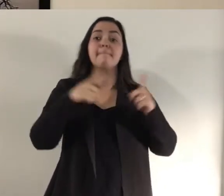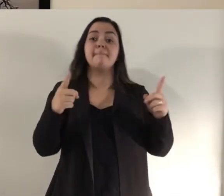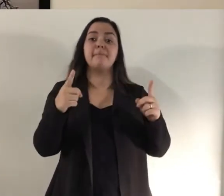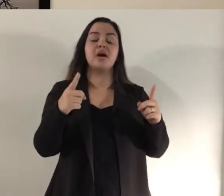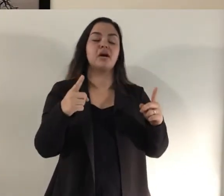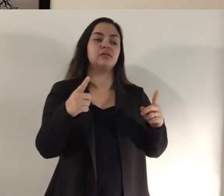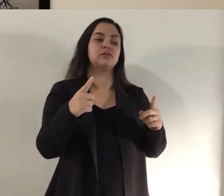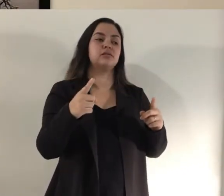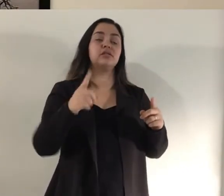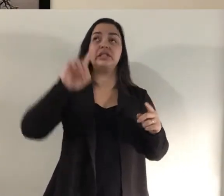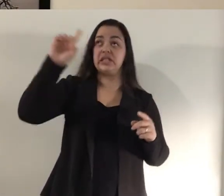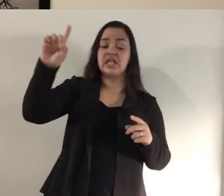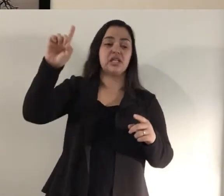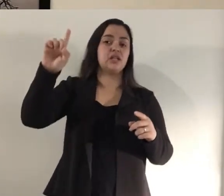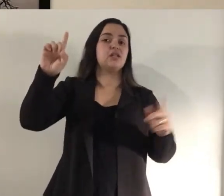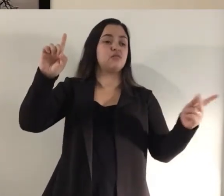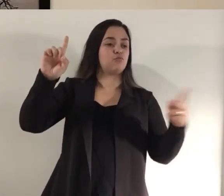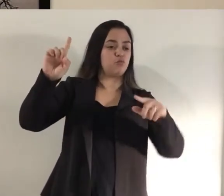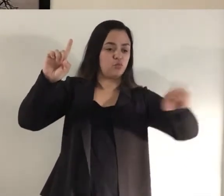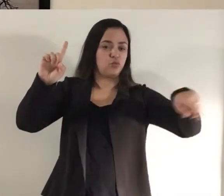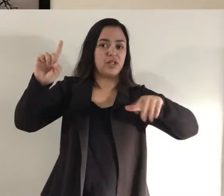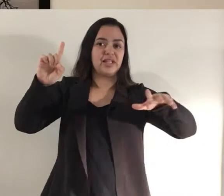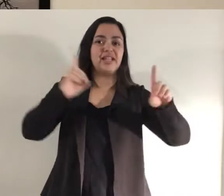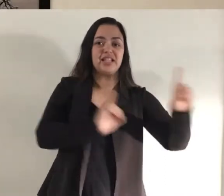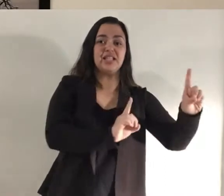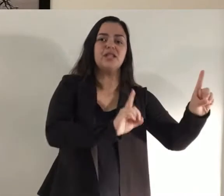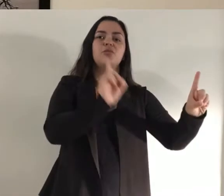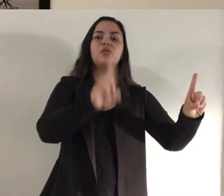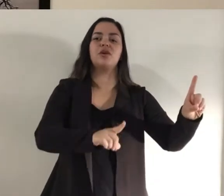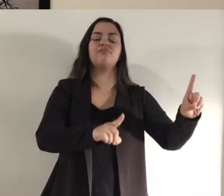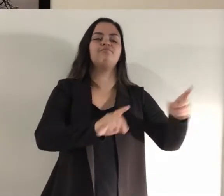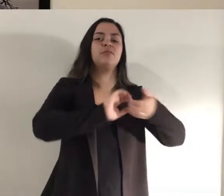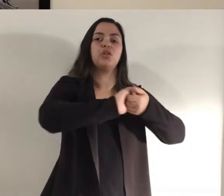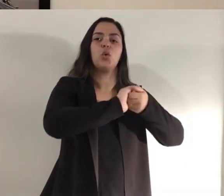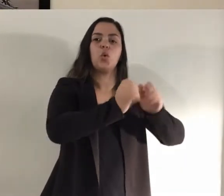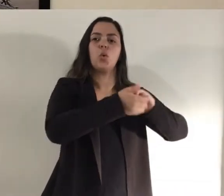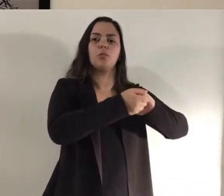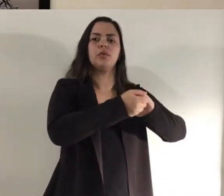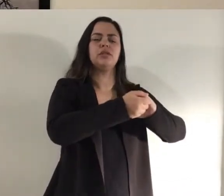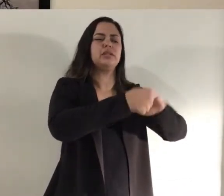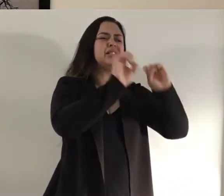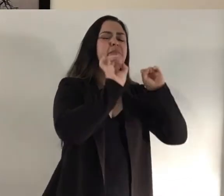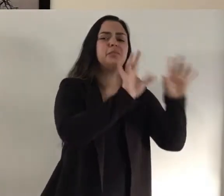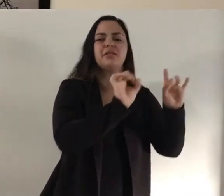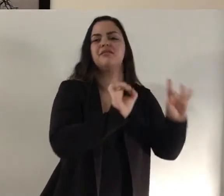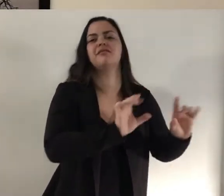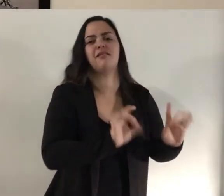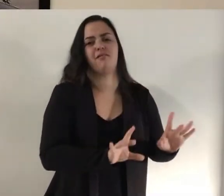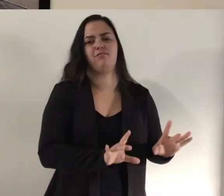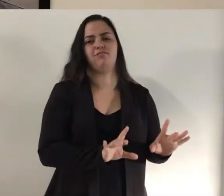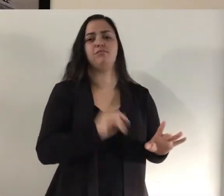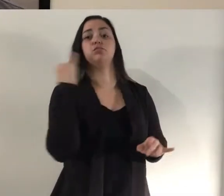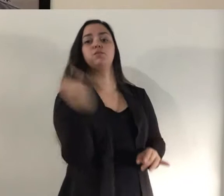naquele momento, era uma saudação indispensável, uma saudação fundamental. Shalom é um